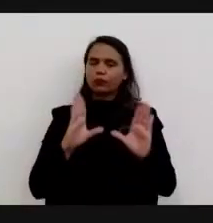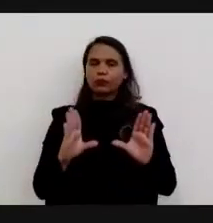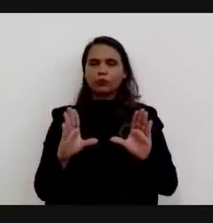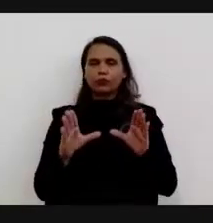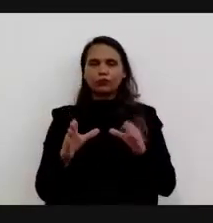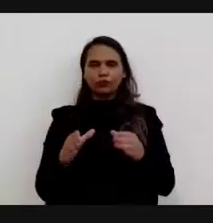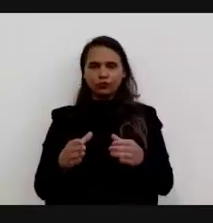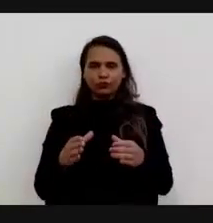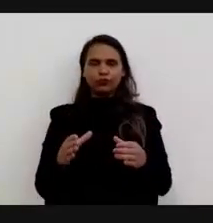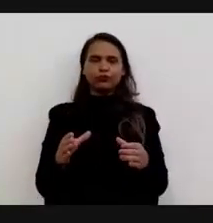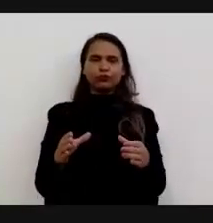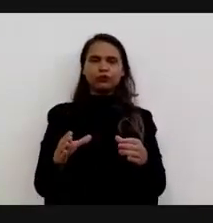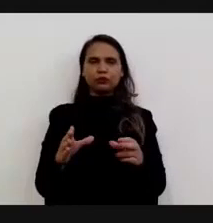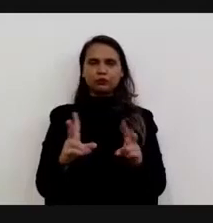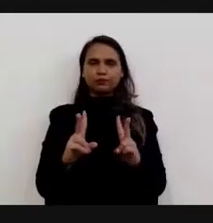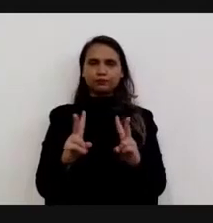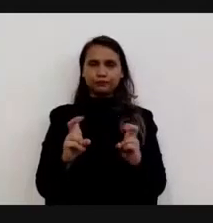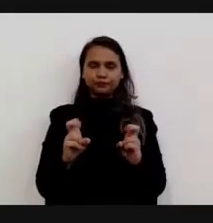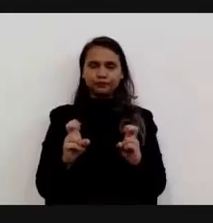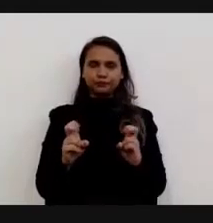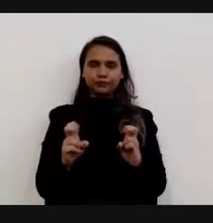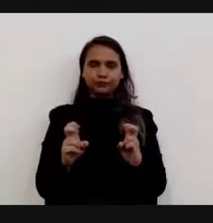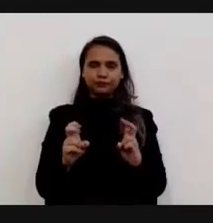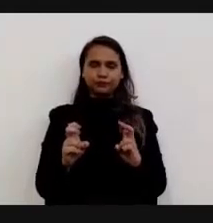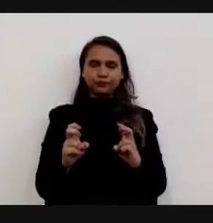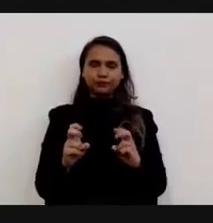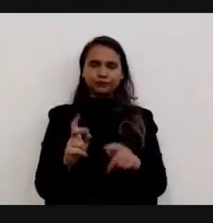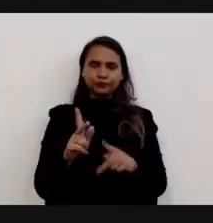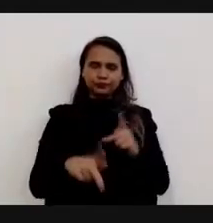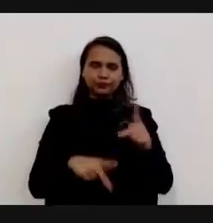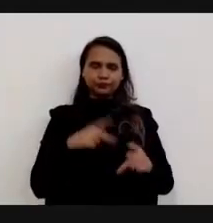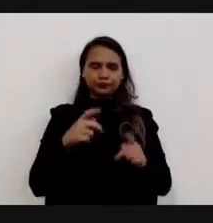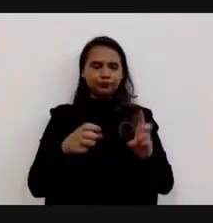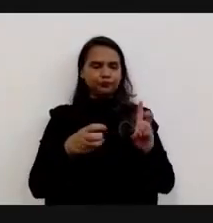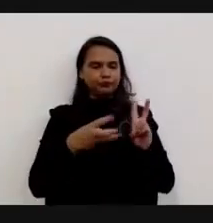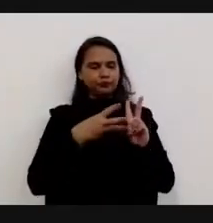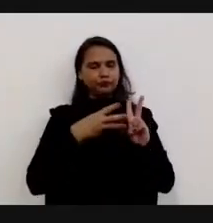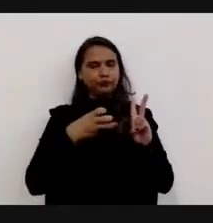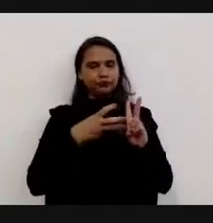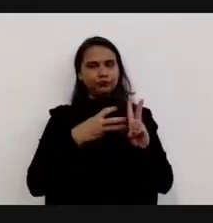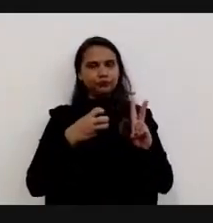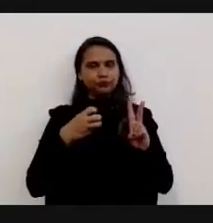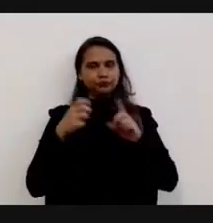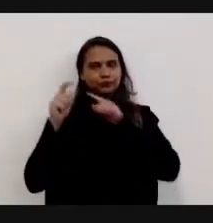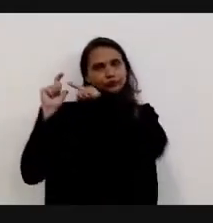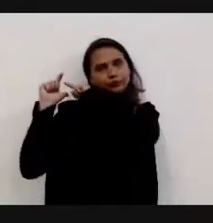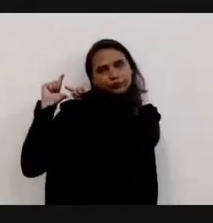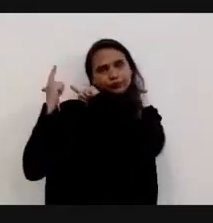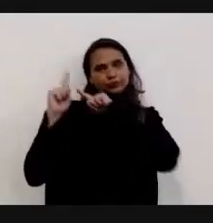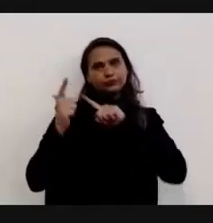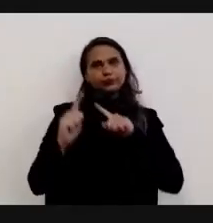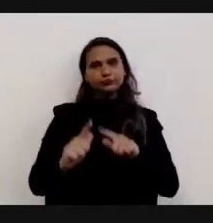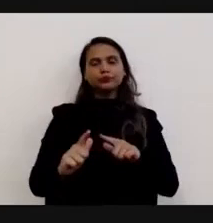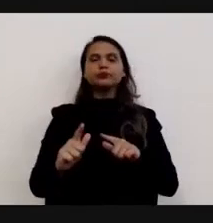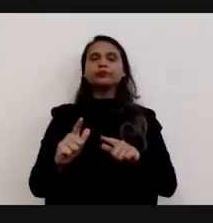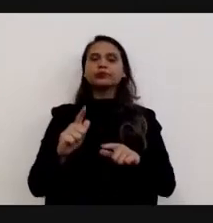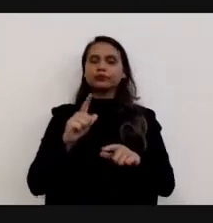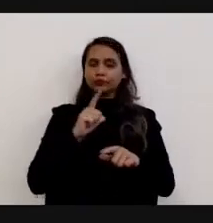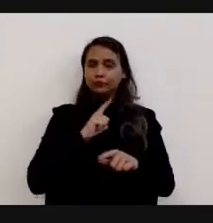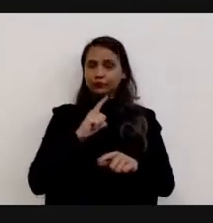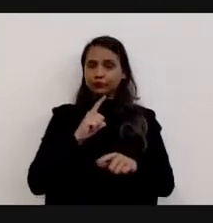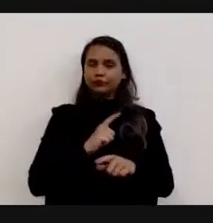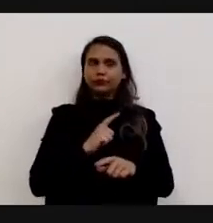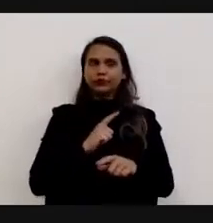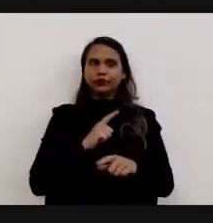por exemplo, no caso específico de povos tradicionais e indígenas, uma comissão como a CEPOVs deveria beber